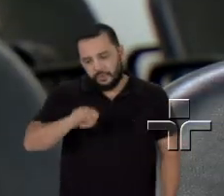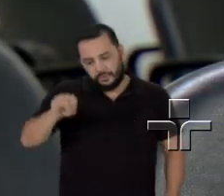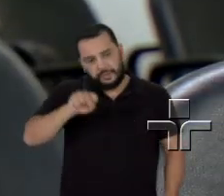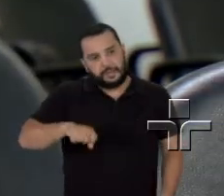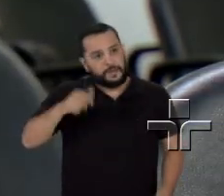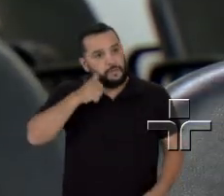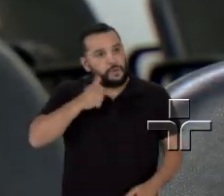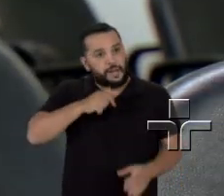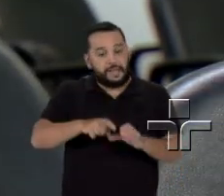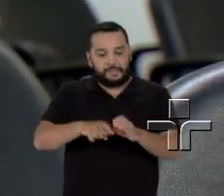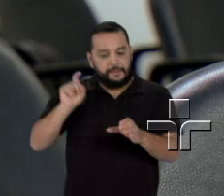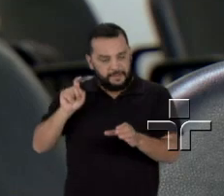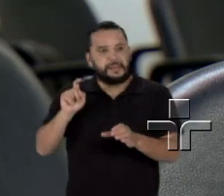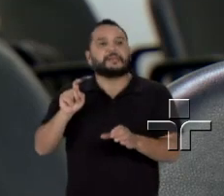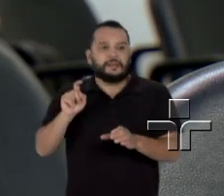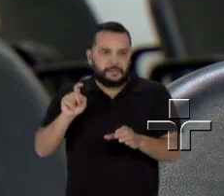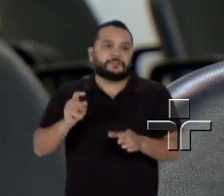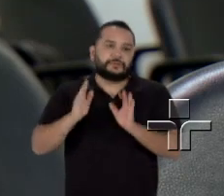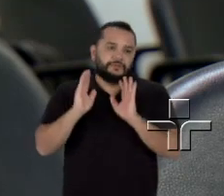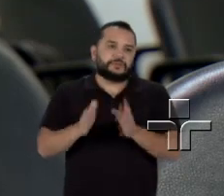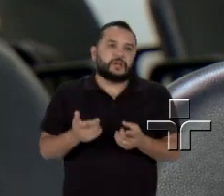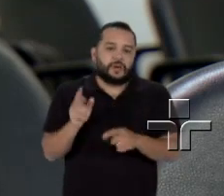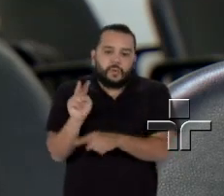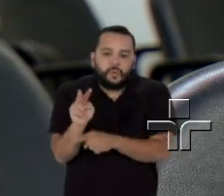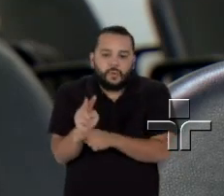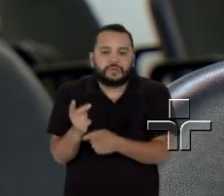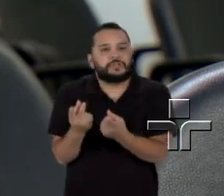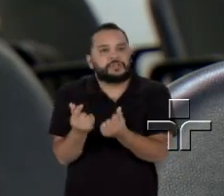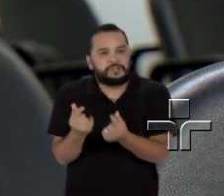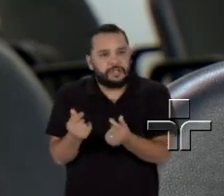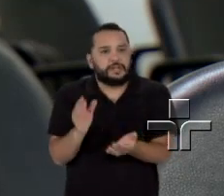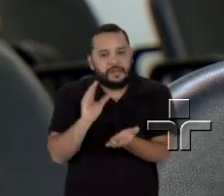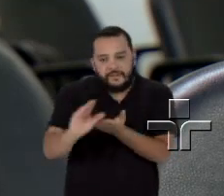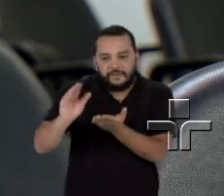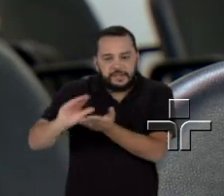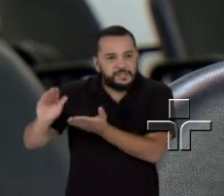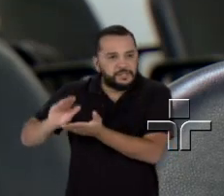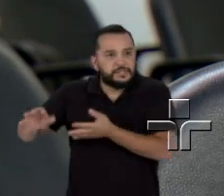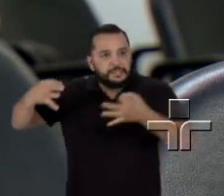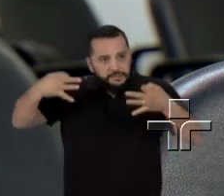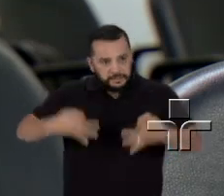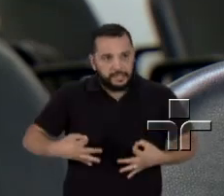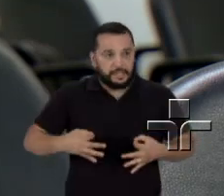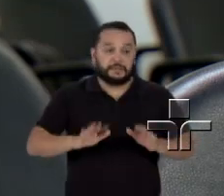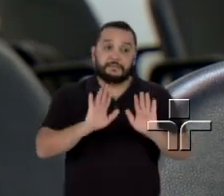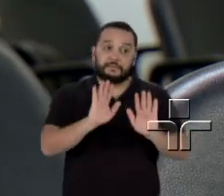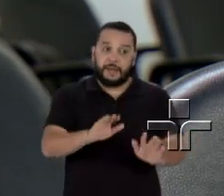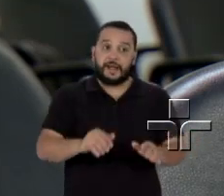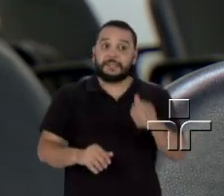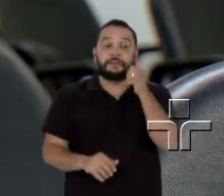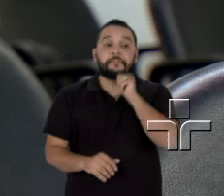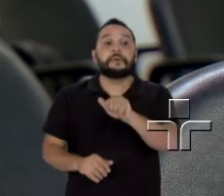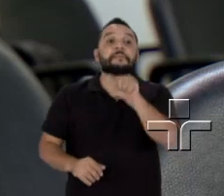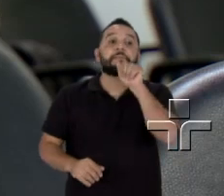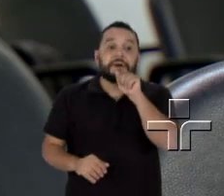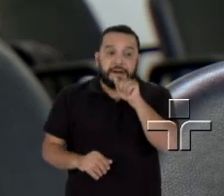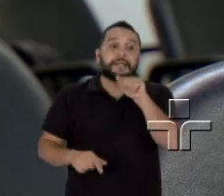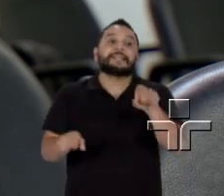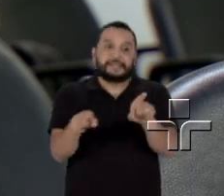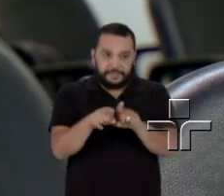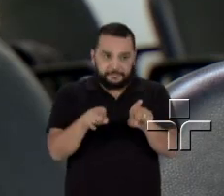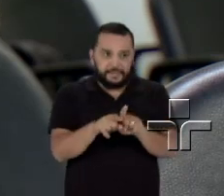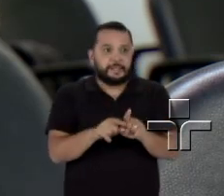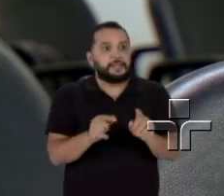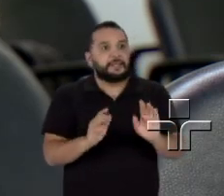que estão assumindo as rédeas das suas finanças investindo etc mas também tem um as mães de família que estão administrando